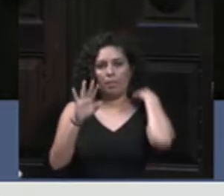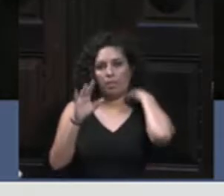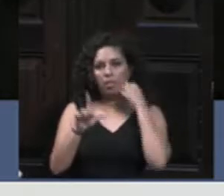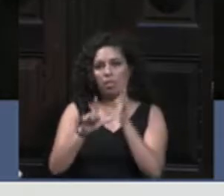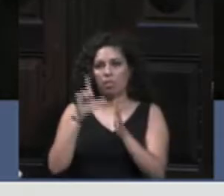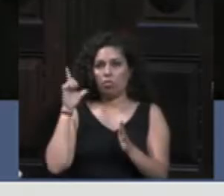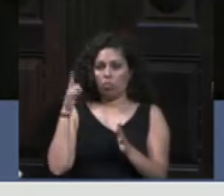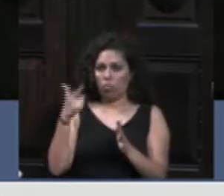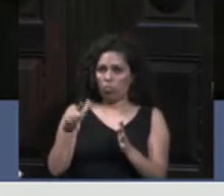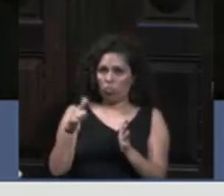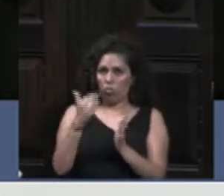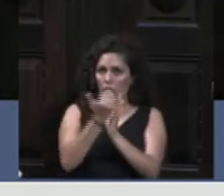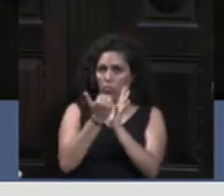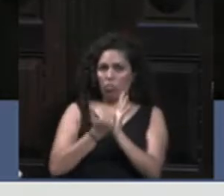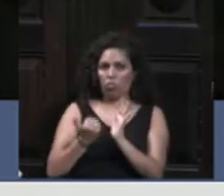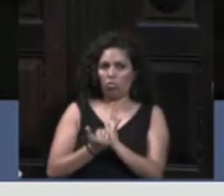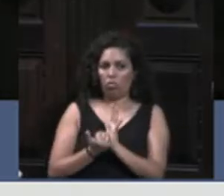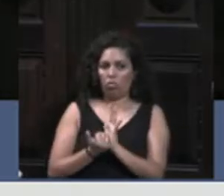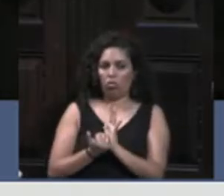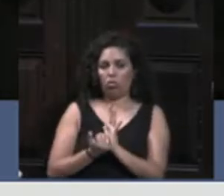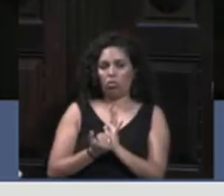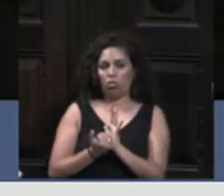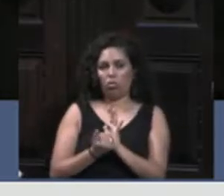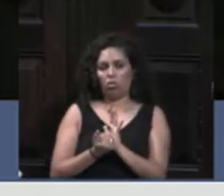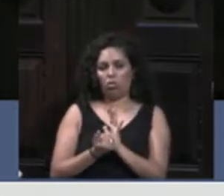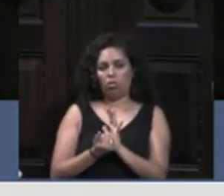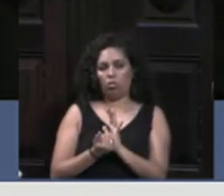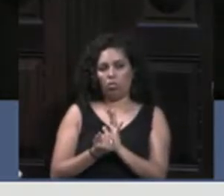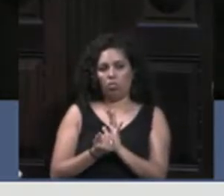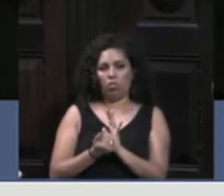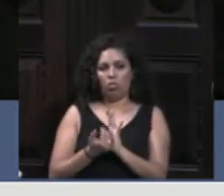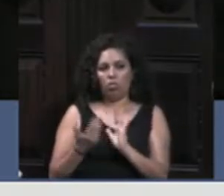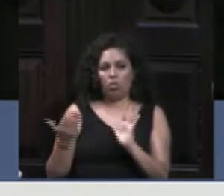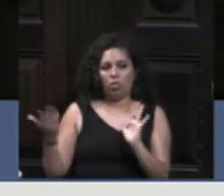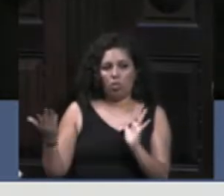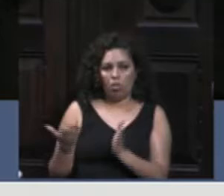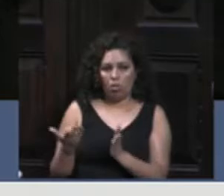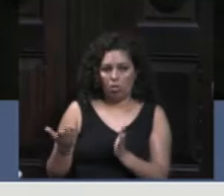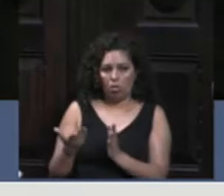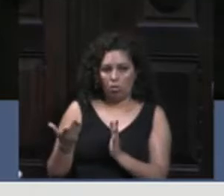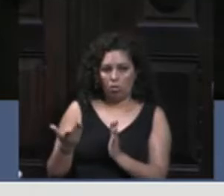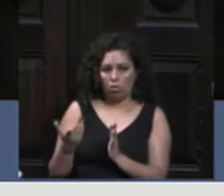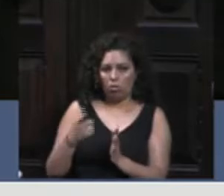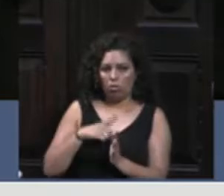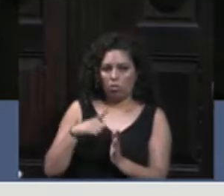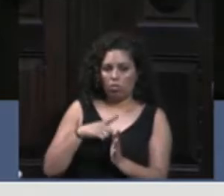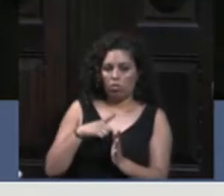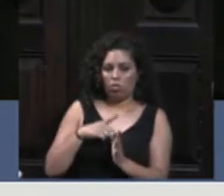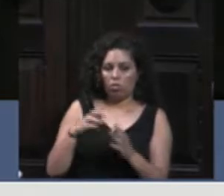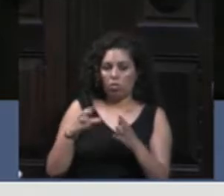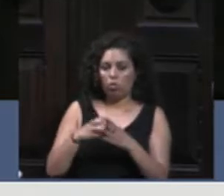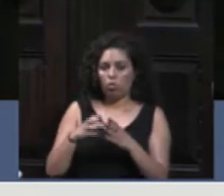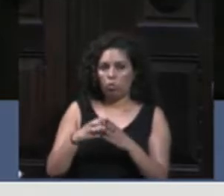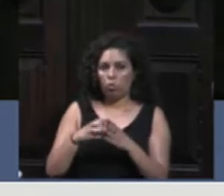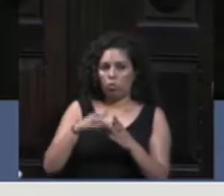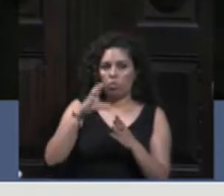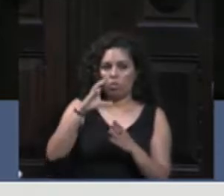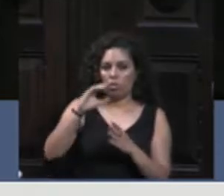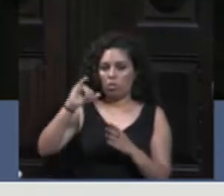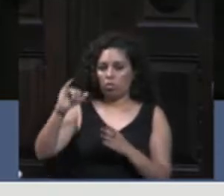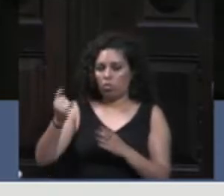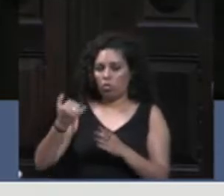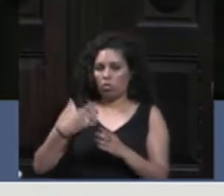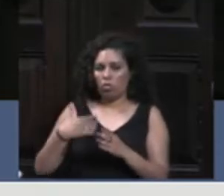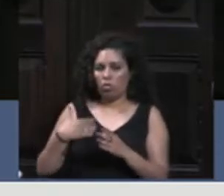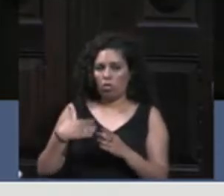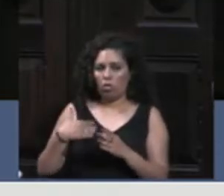não surge, e visto a jurisprudência que existe na CCJ, o meu